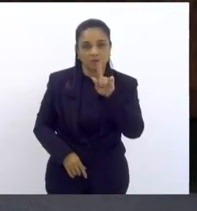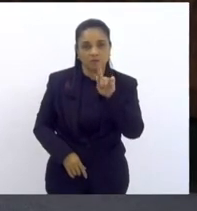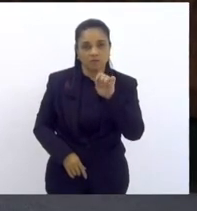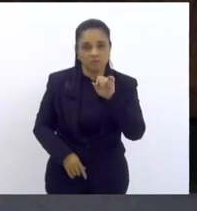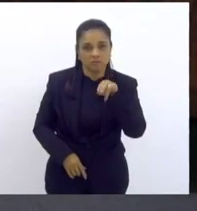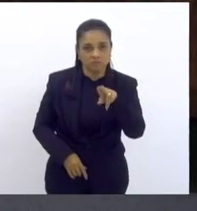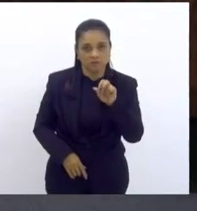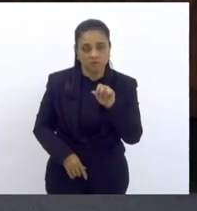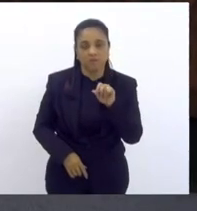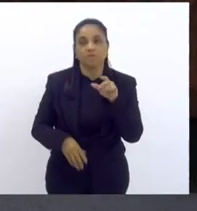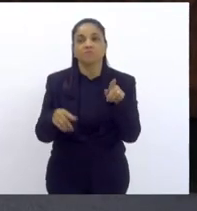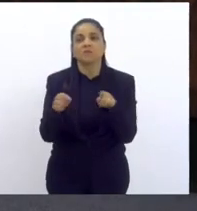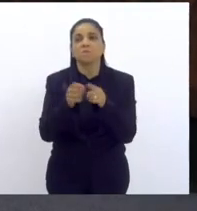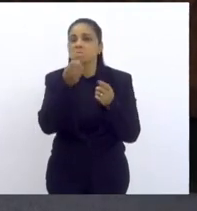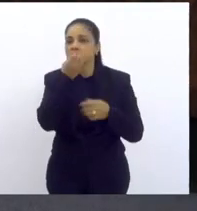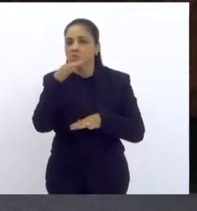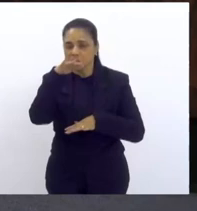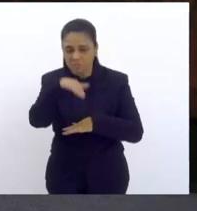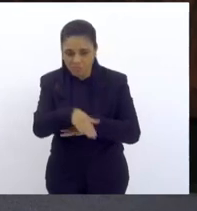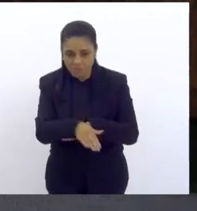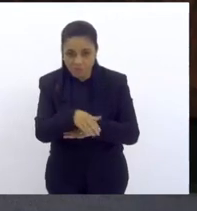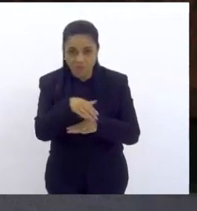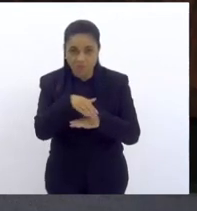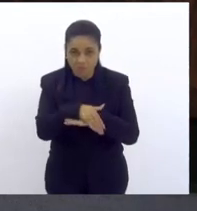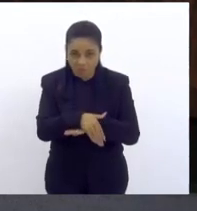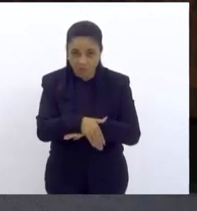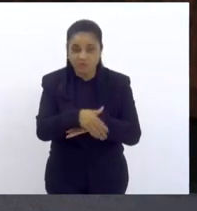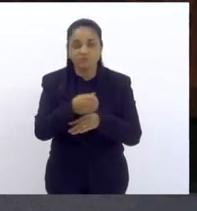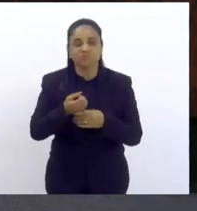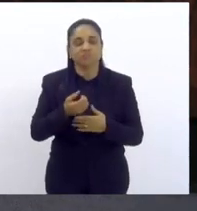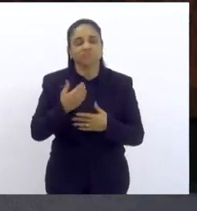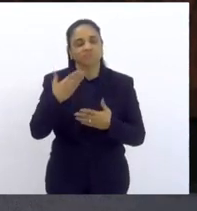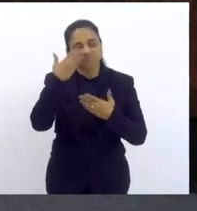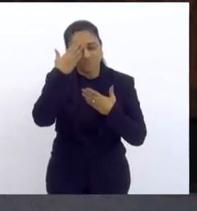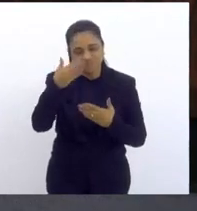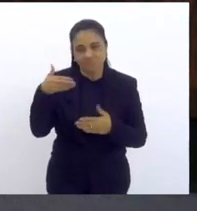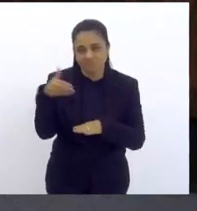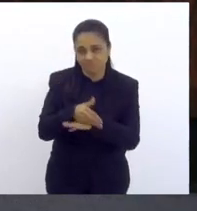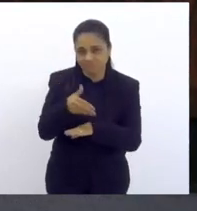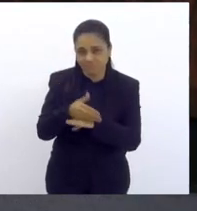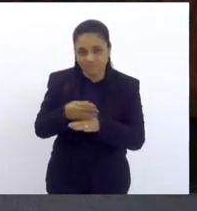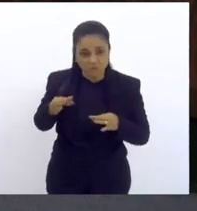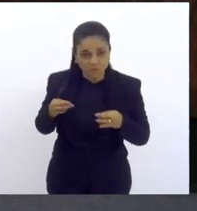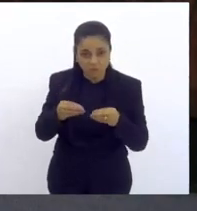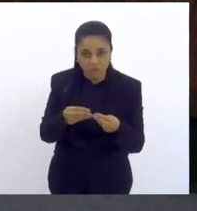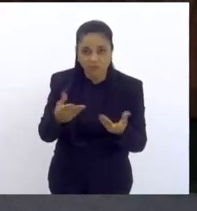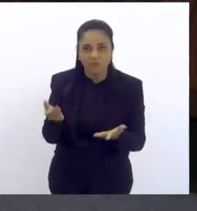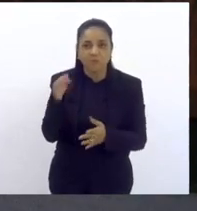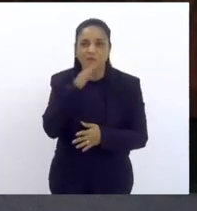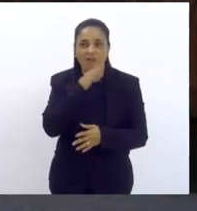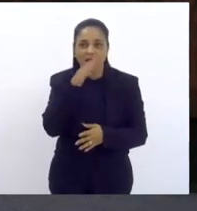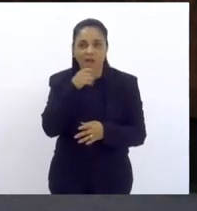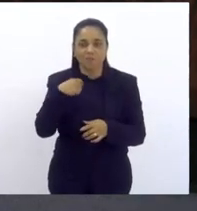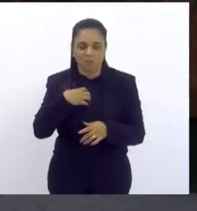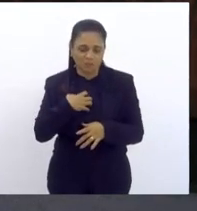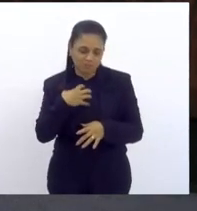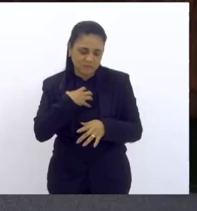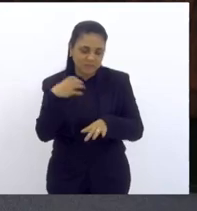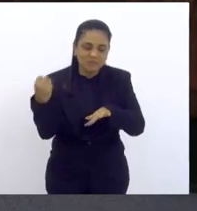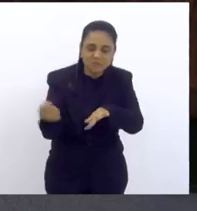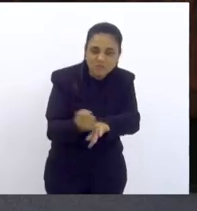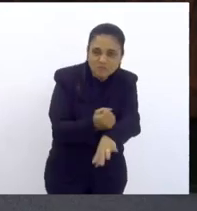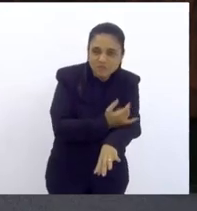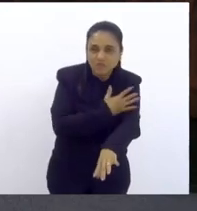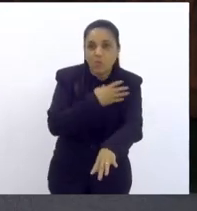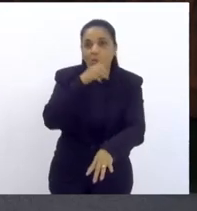Oi gente boa noite obrigada pela presença de todos eu vou falar rapidinho porque eu também fico muito emocionada né